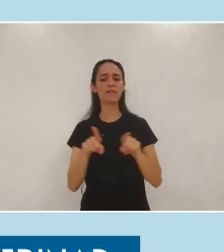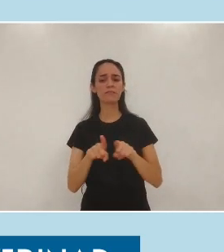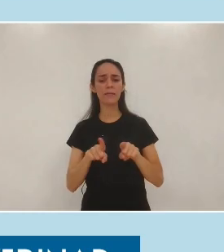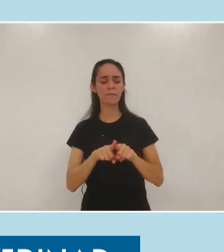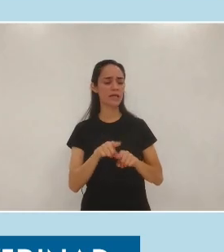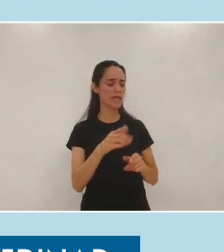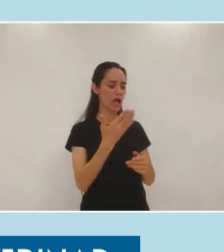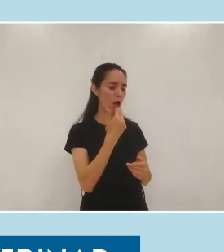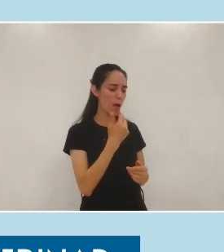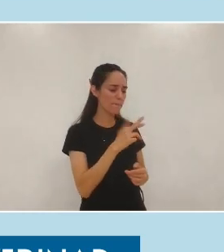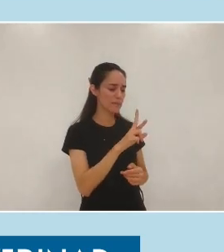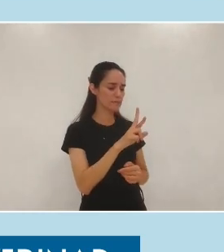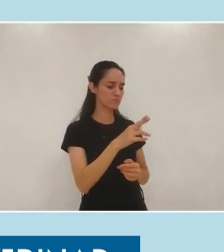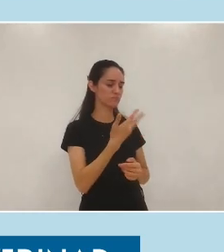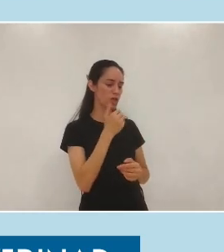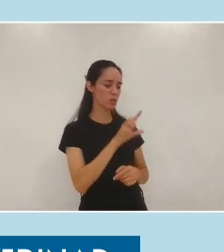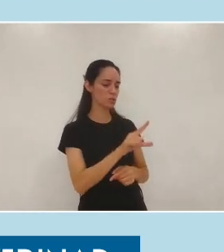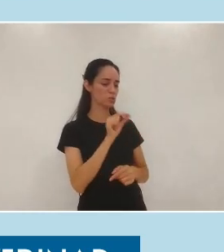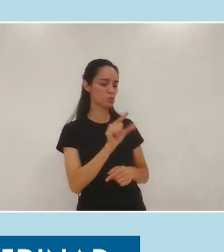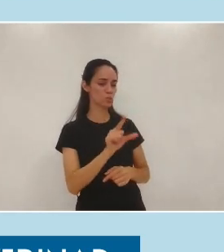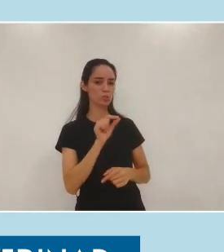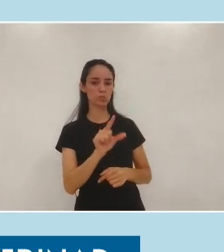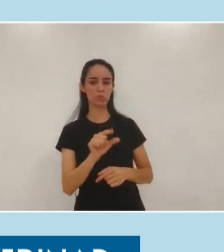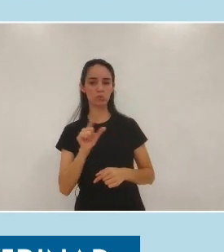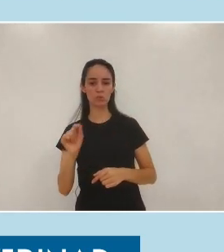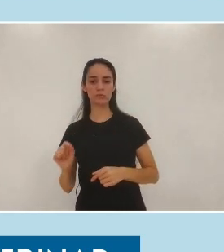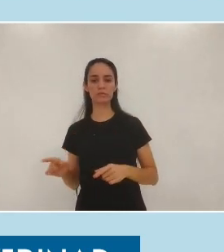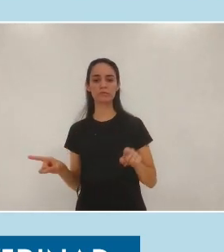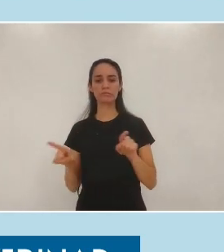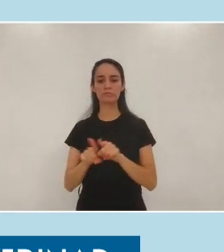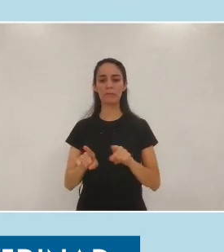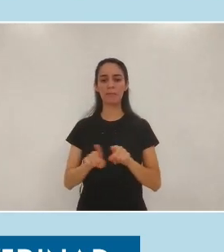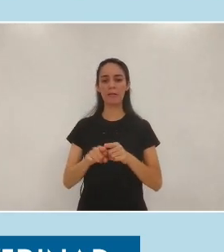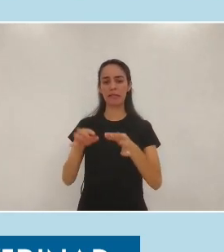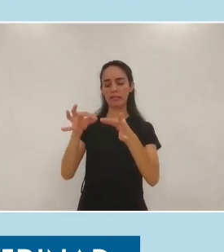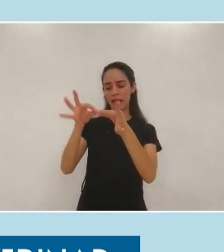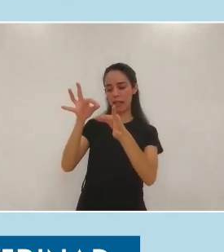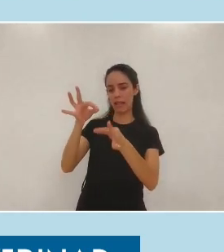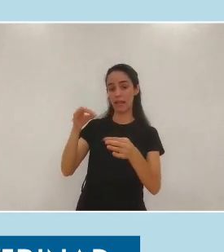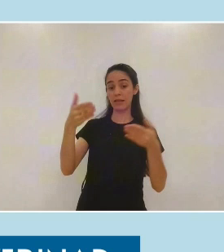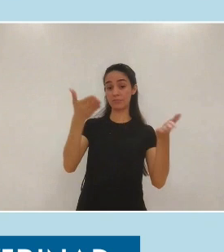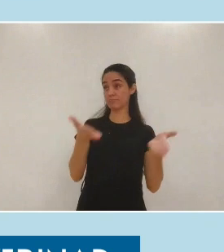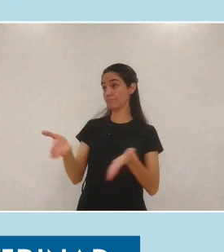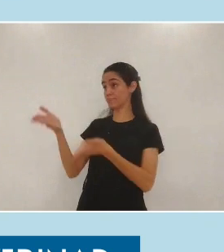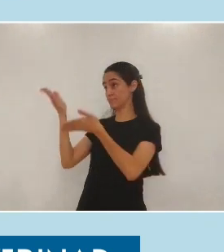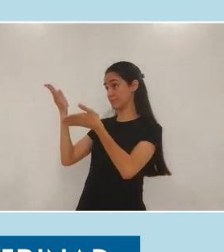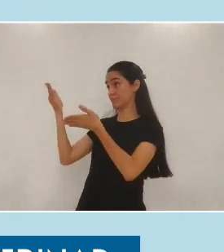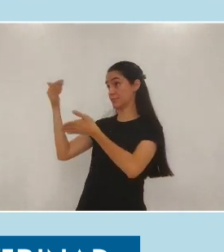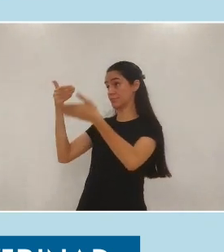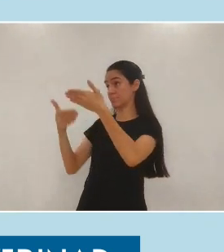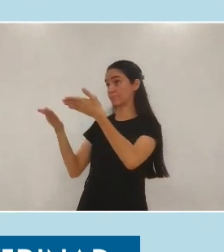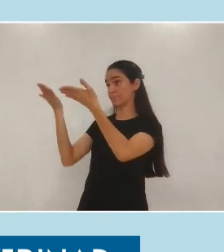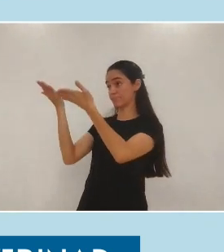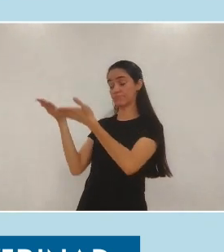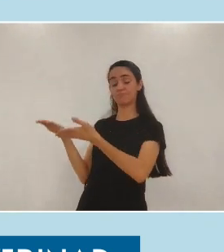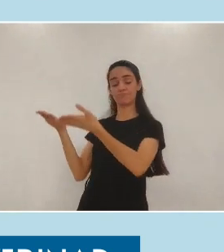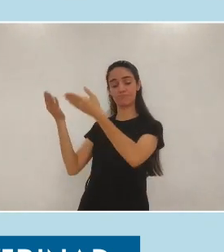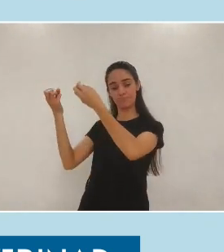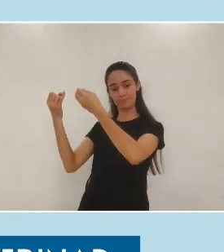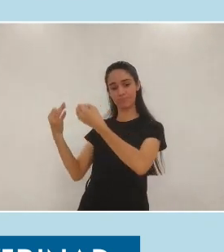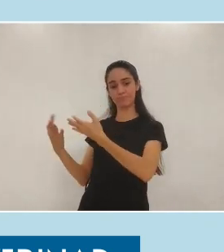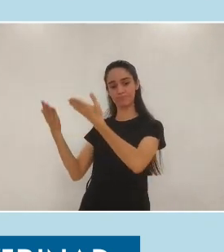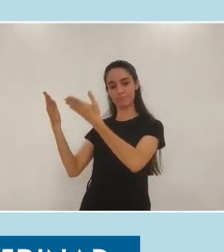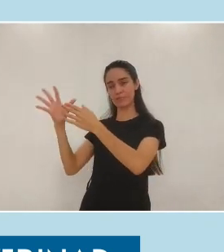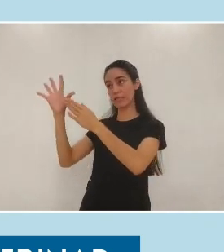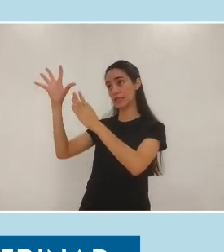alimentar, intolerância à lactose e a glúten e alergias cutâneas. E eu achei interessante falar isso para vocês, porque normalmente eu